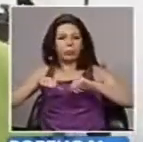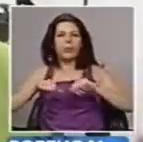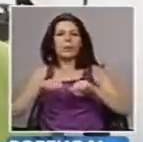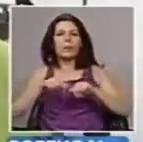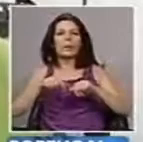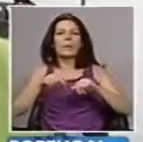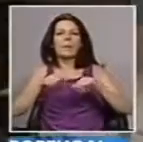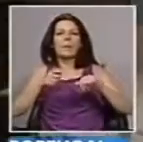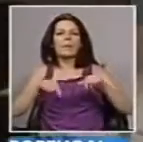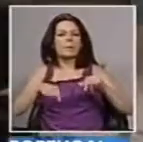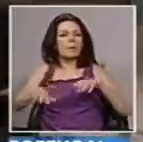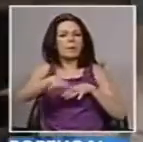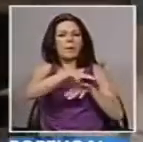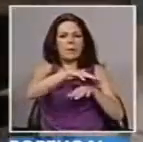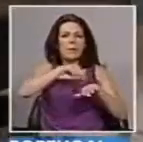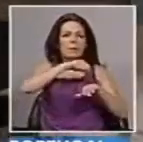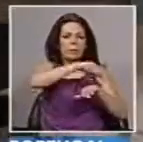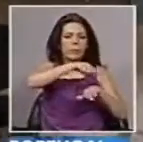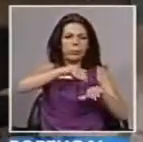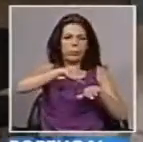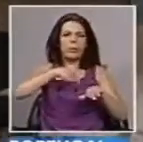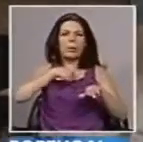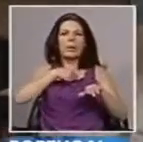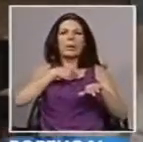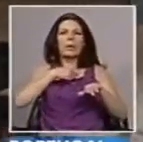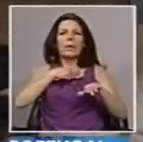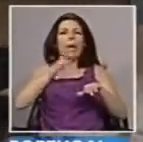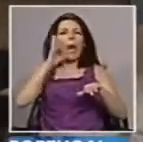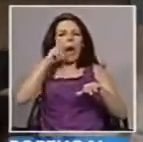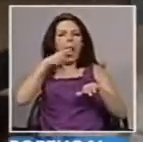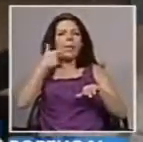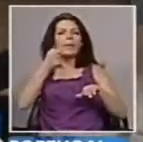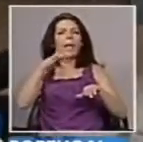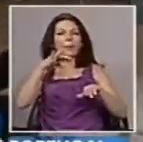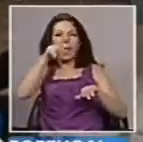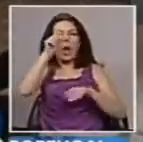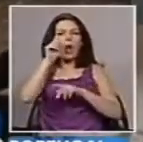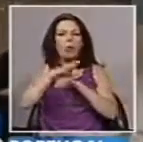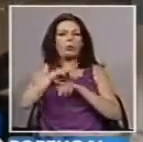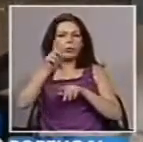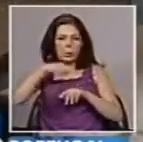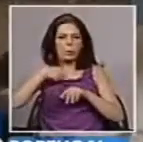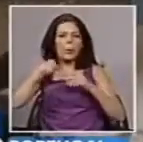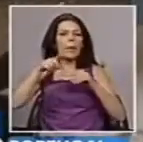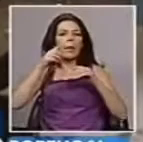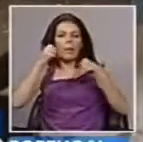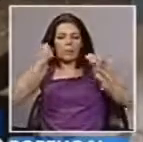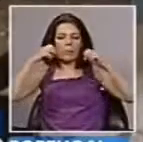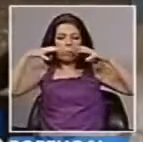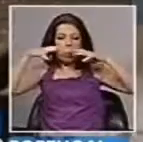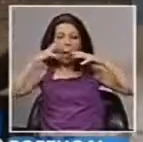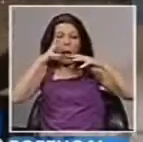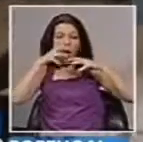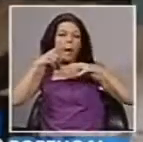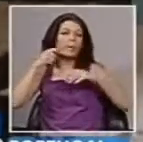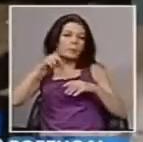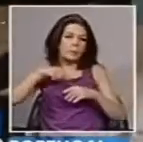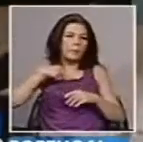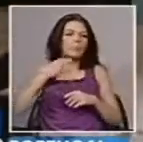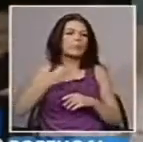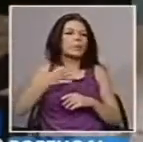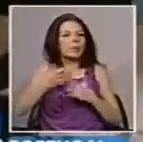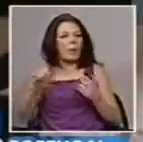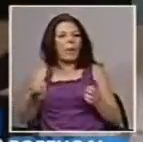fechada, circuito muito fechado. Temos cortinas térmicas, a luz artificial para fazer a fotossíntese quando temos